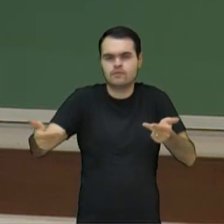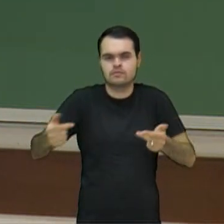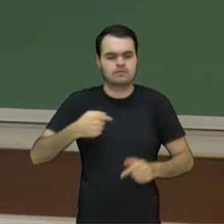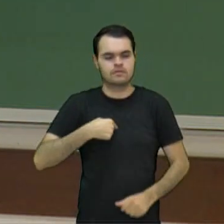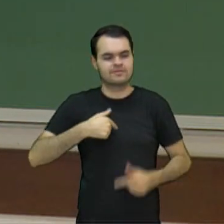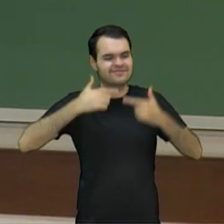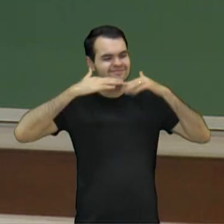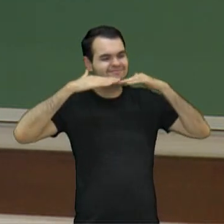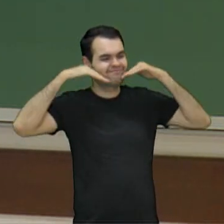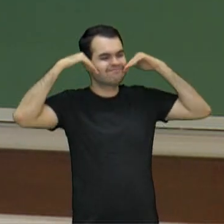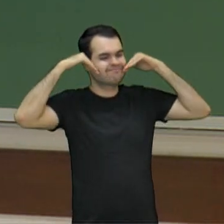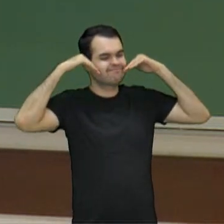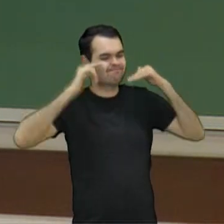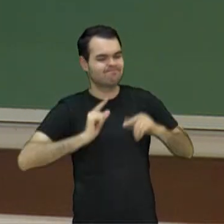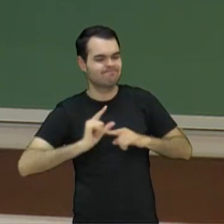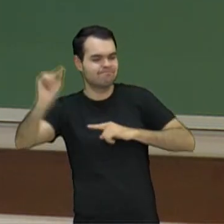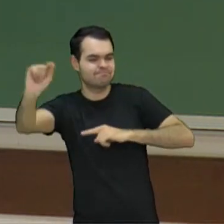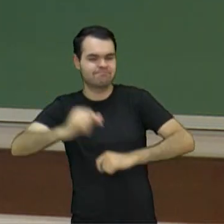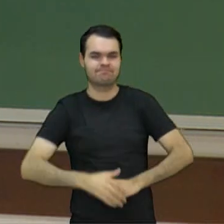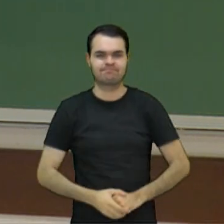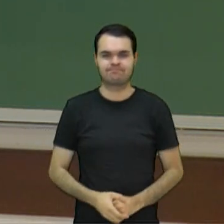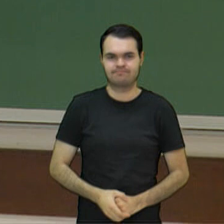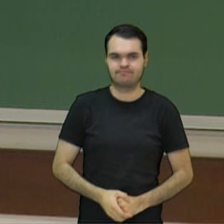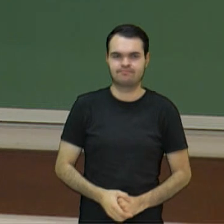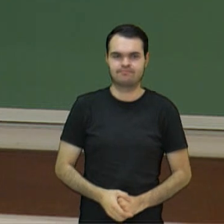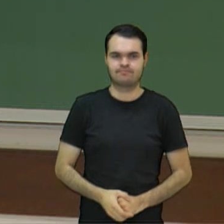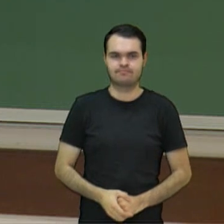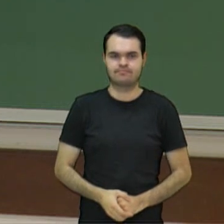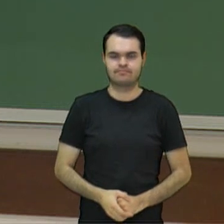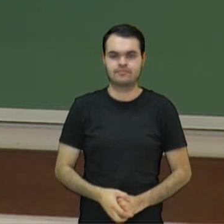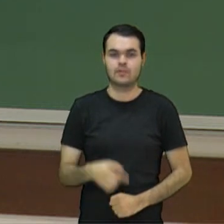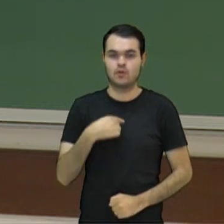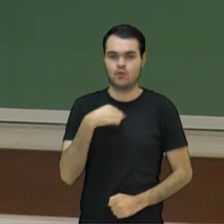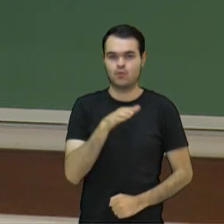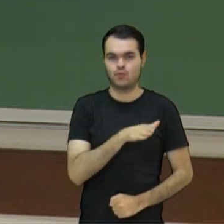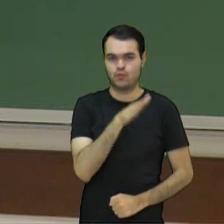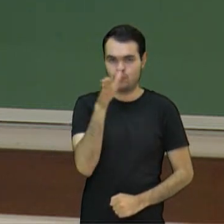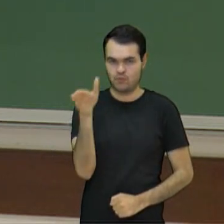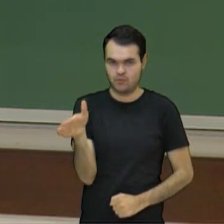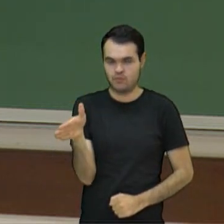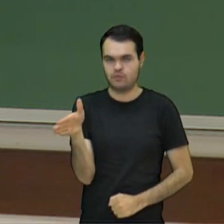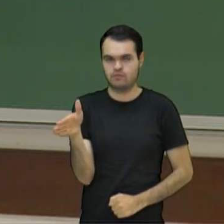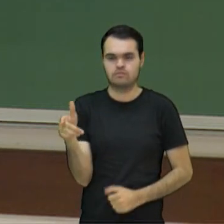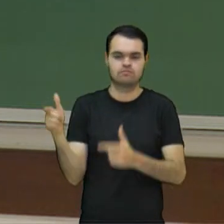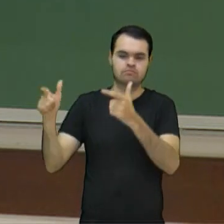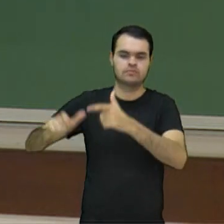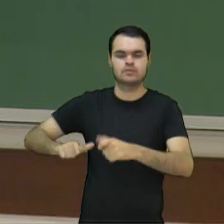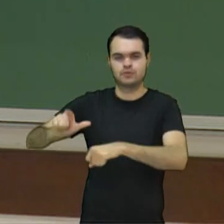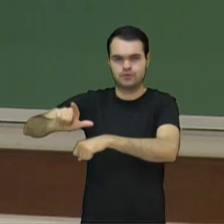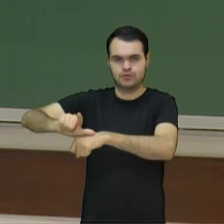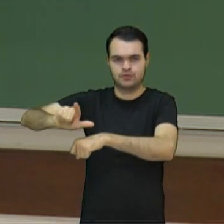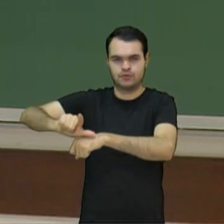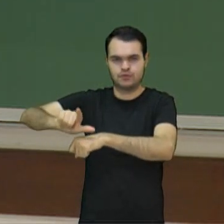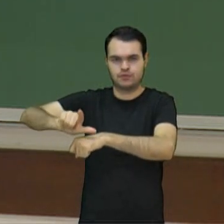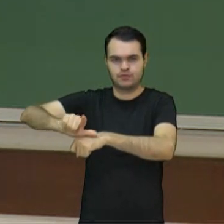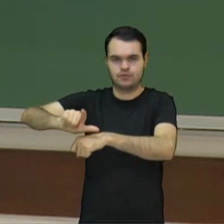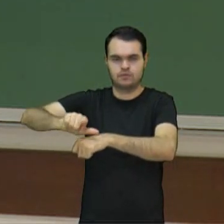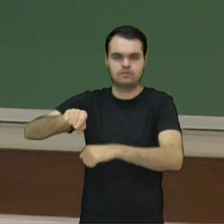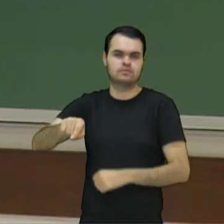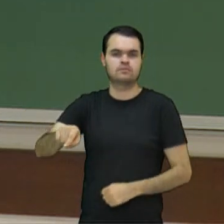apenas sorri e parti. Bem, eu fui a uma loja